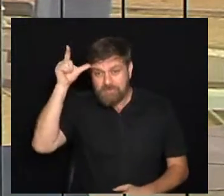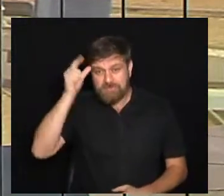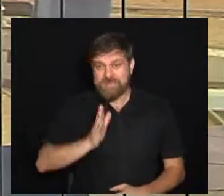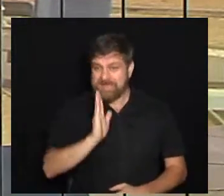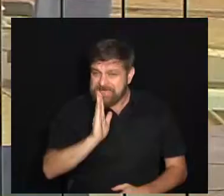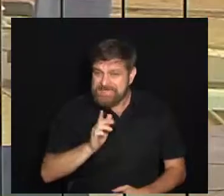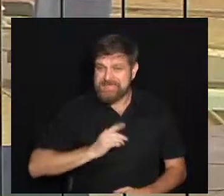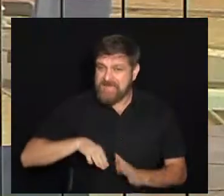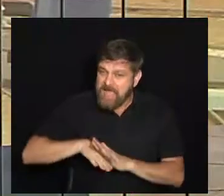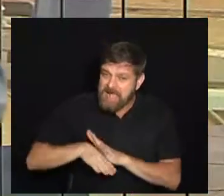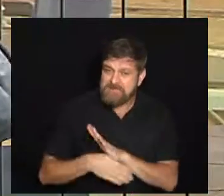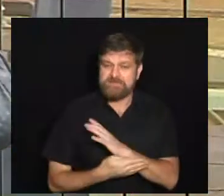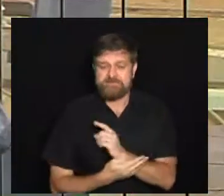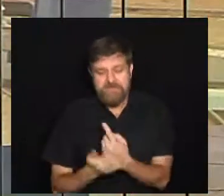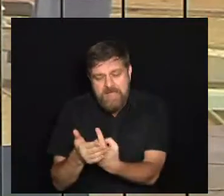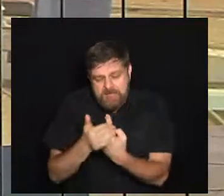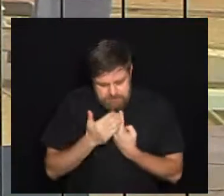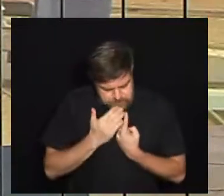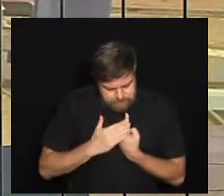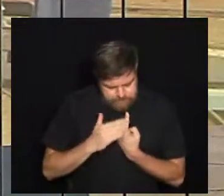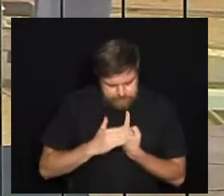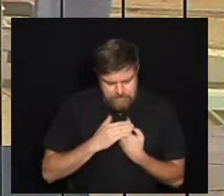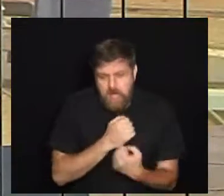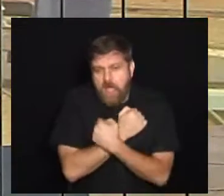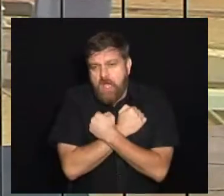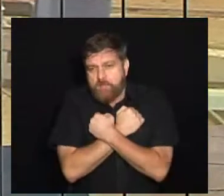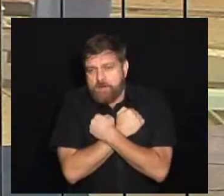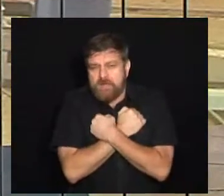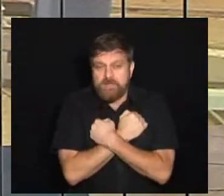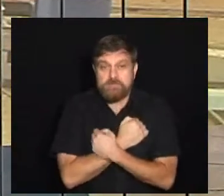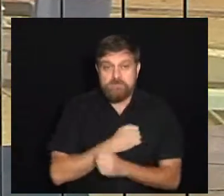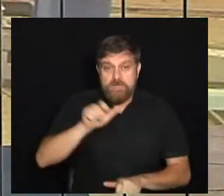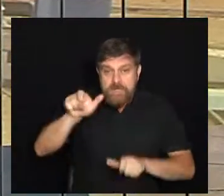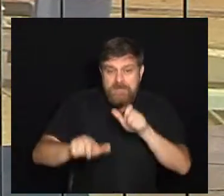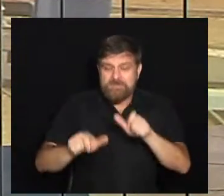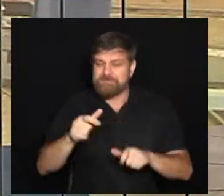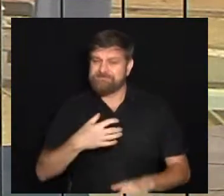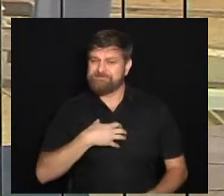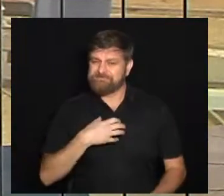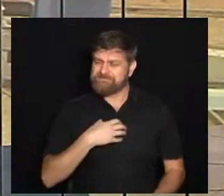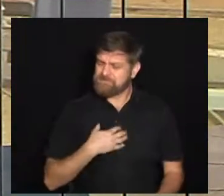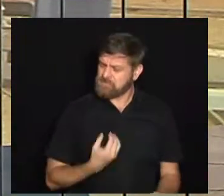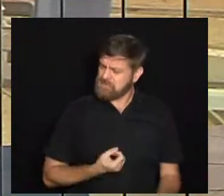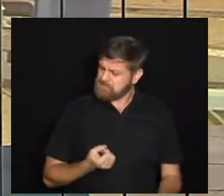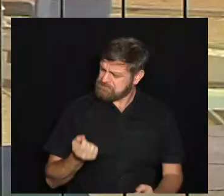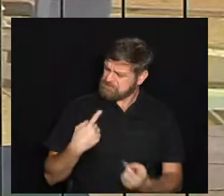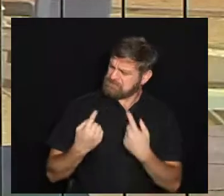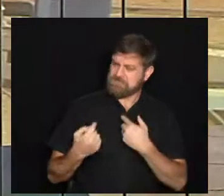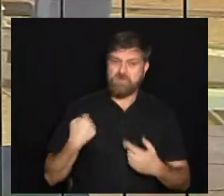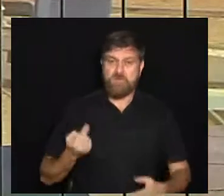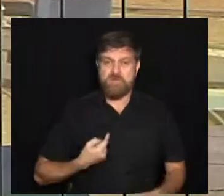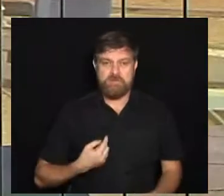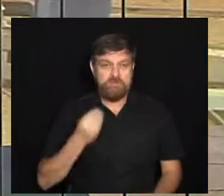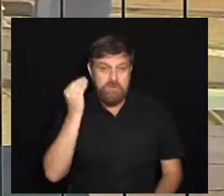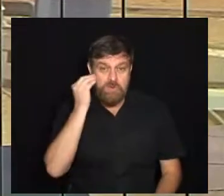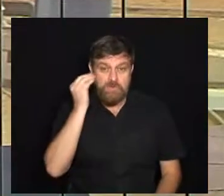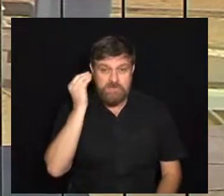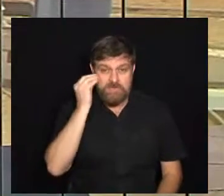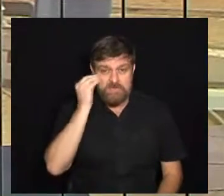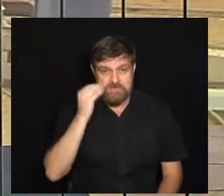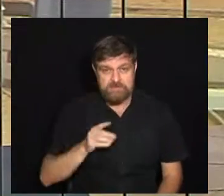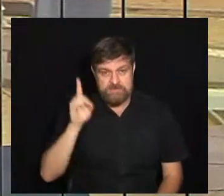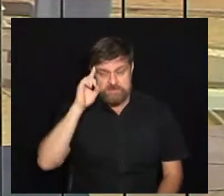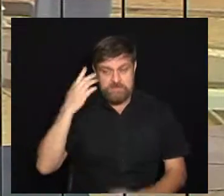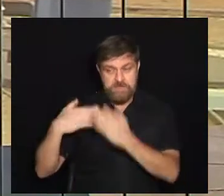da aproximação do abraço da proximidade né as pessoas se sentem a e aprendidas eu tava fazendo um teste com as